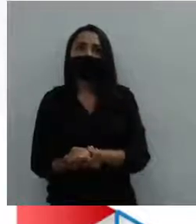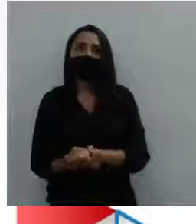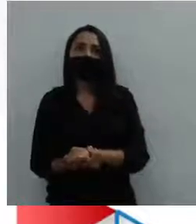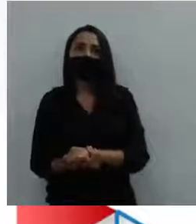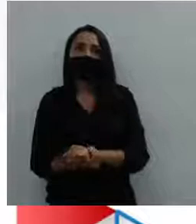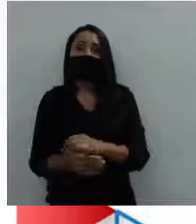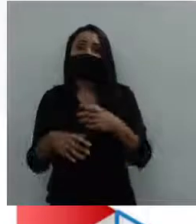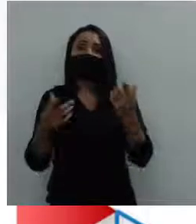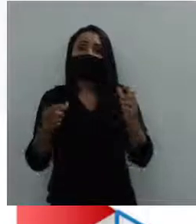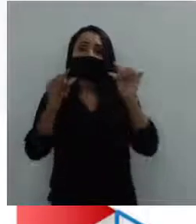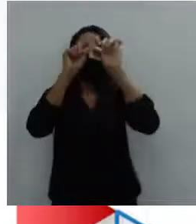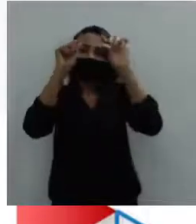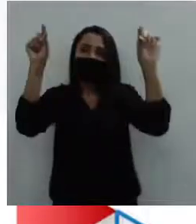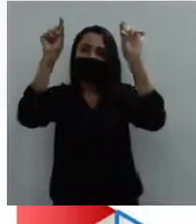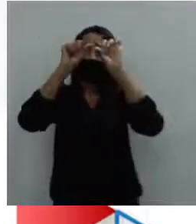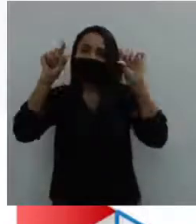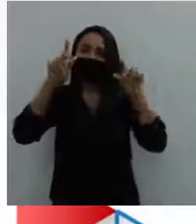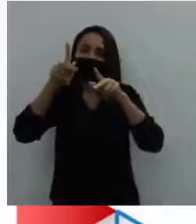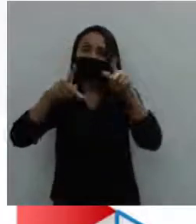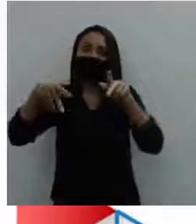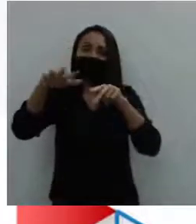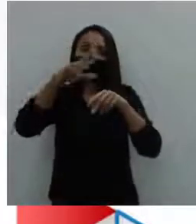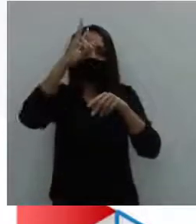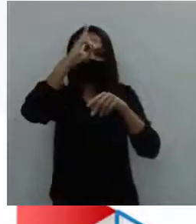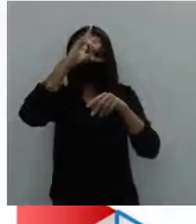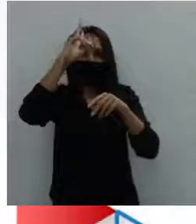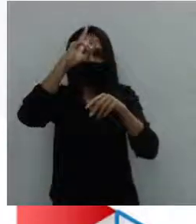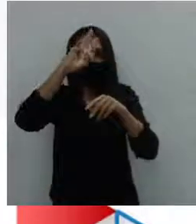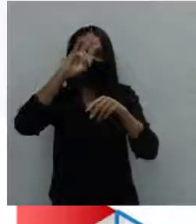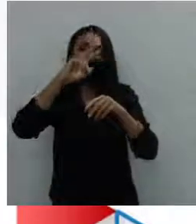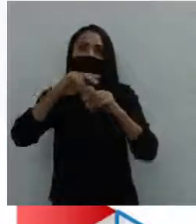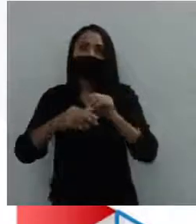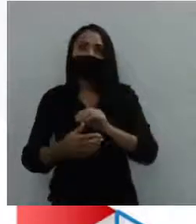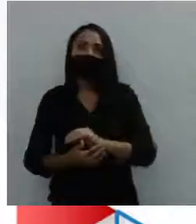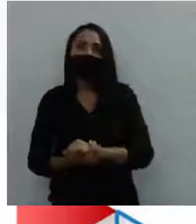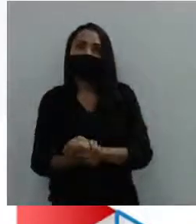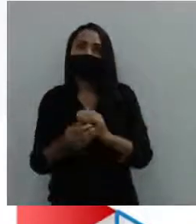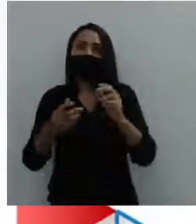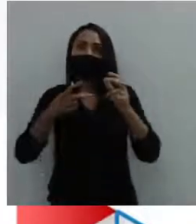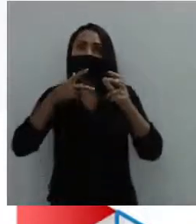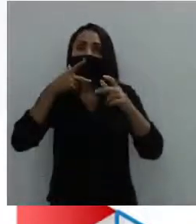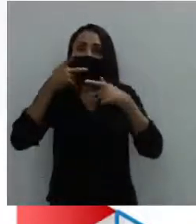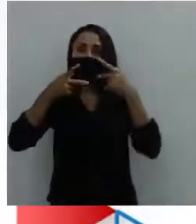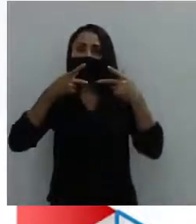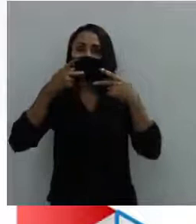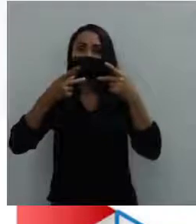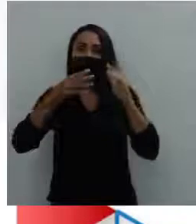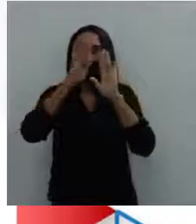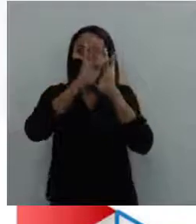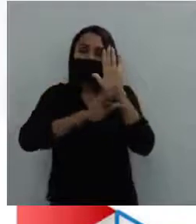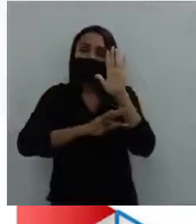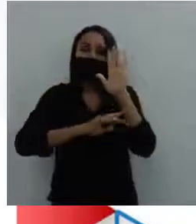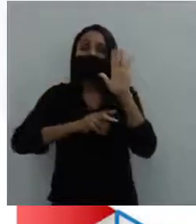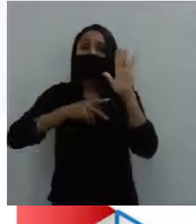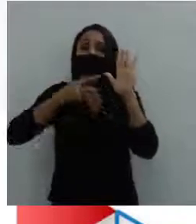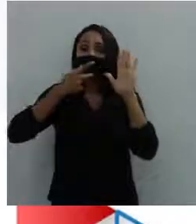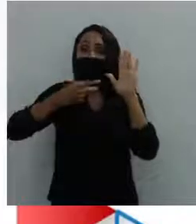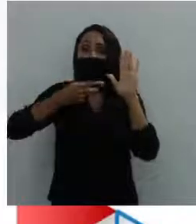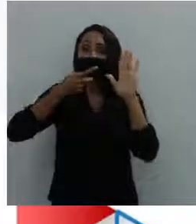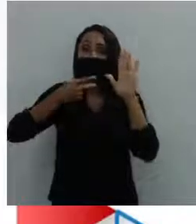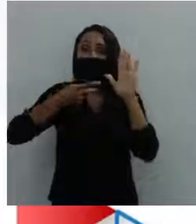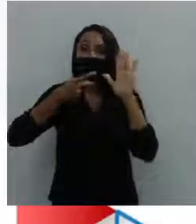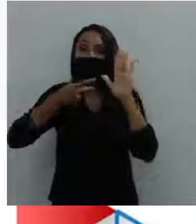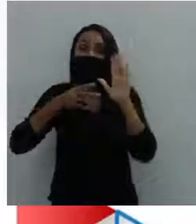os ditados populares. Lembrar que, como eu estou tratando com vocês sobre textos orais, nada